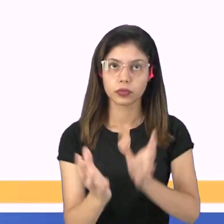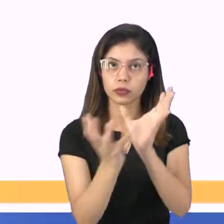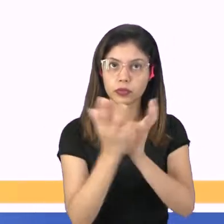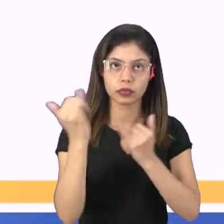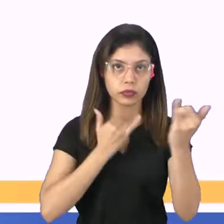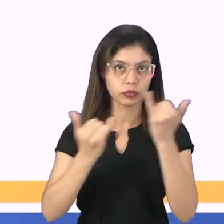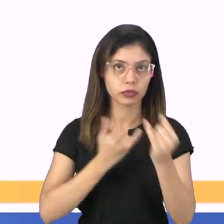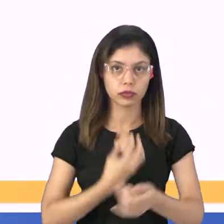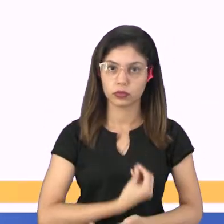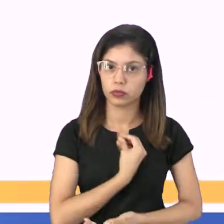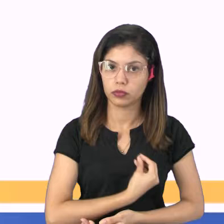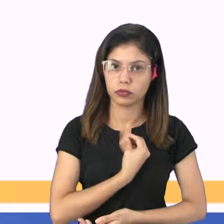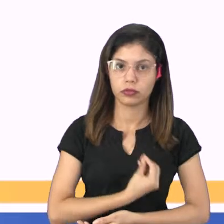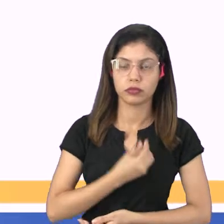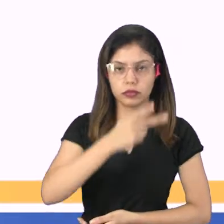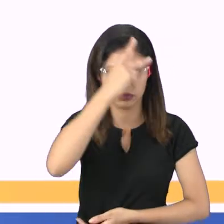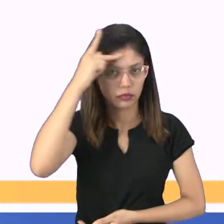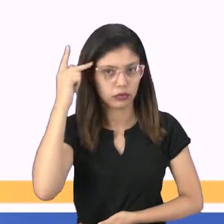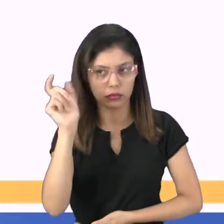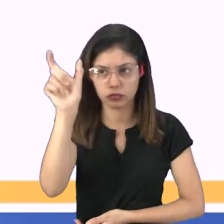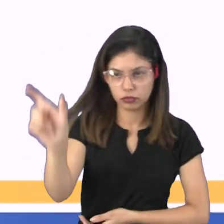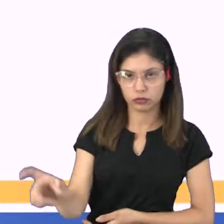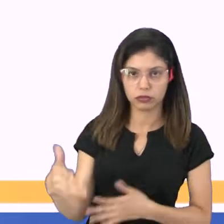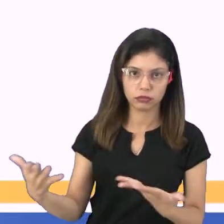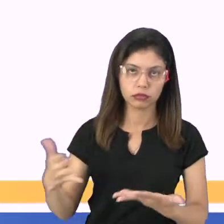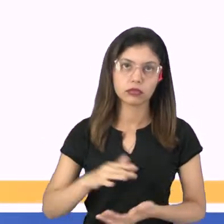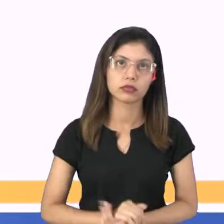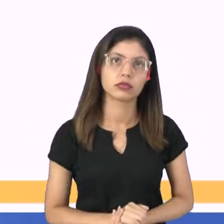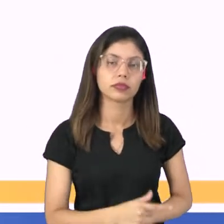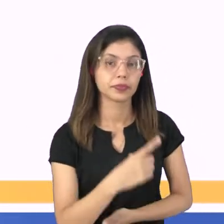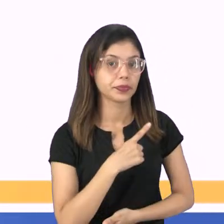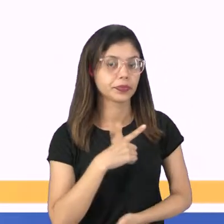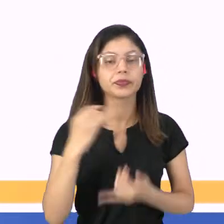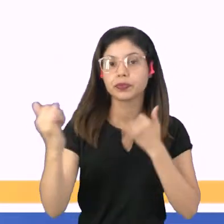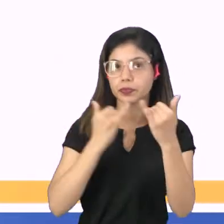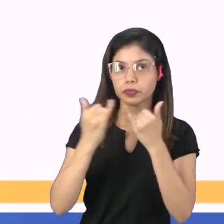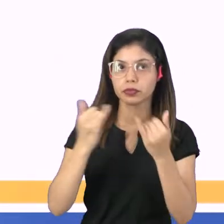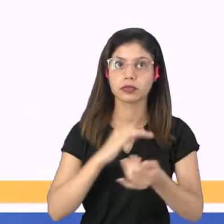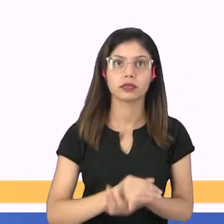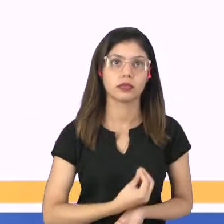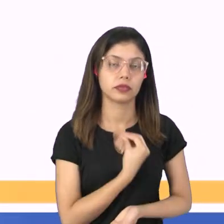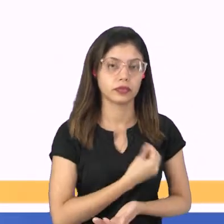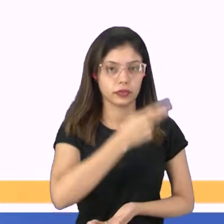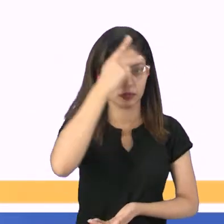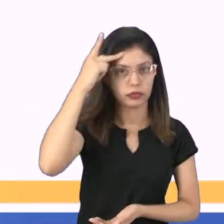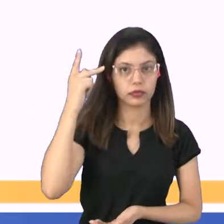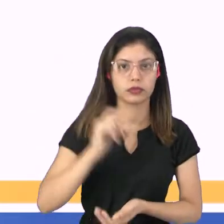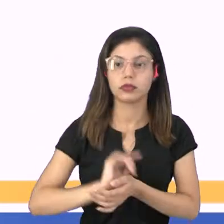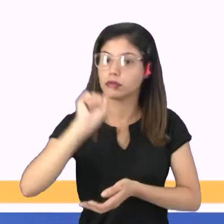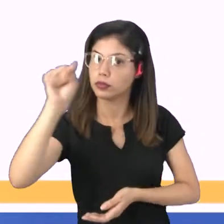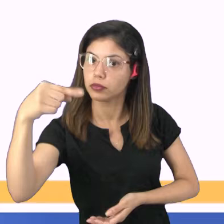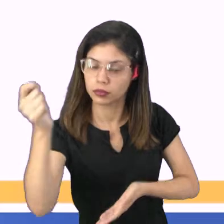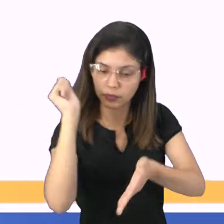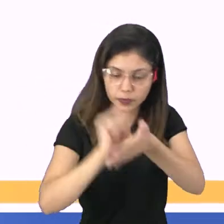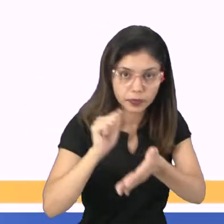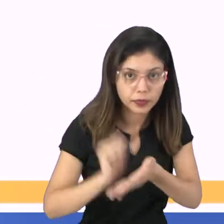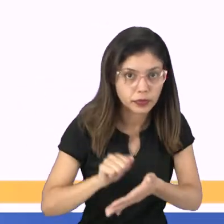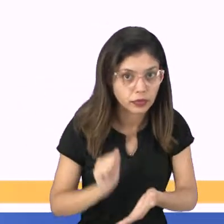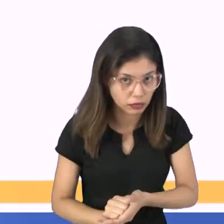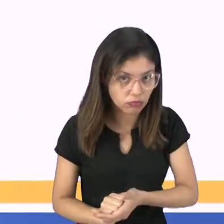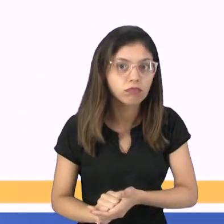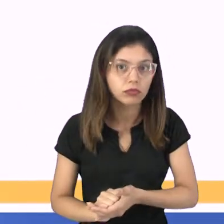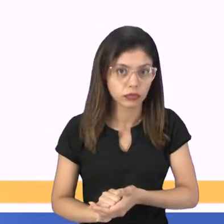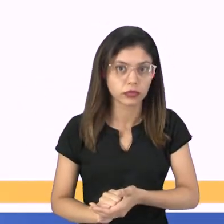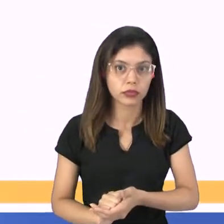aconteceu. Depois, ó, conjunto de informações sobre a vida de alguém. Então, eu tenho essas informações sobre a vida dessa pessoa.